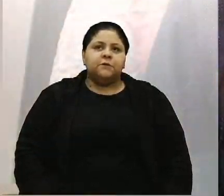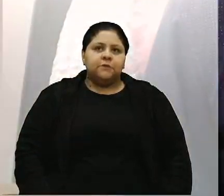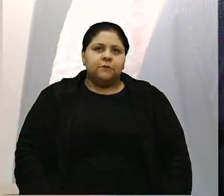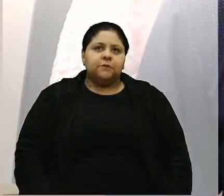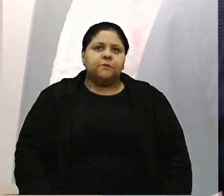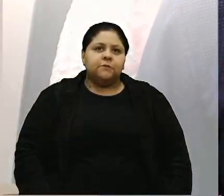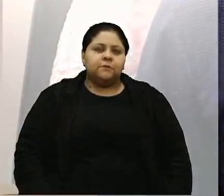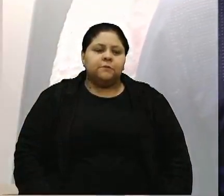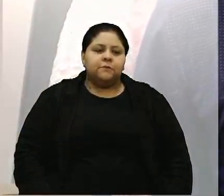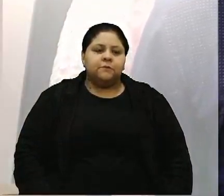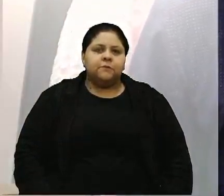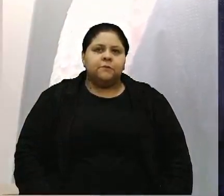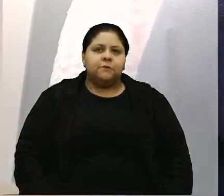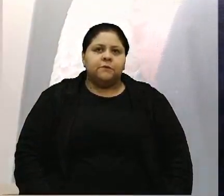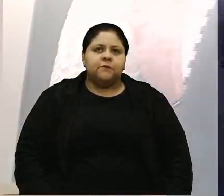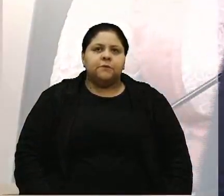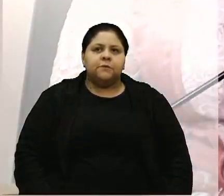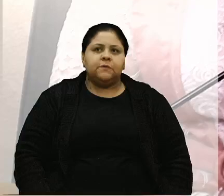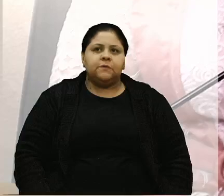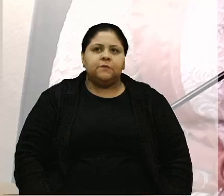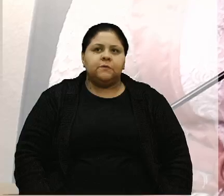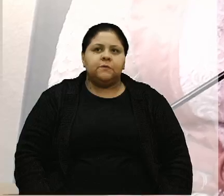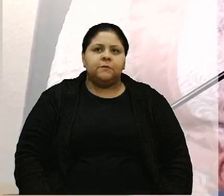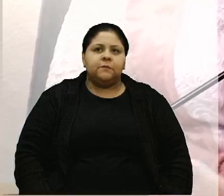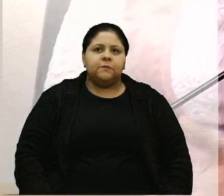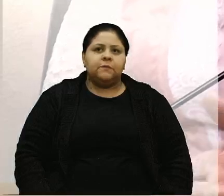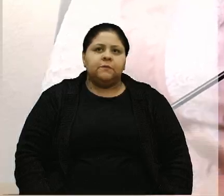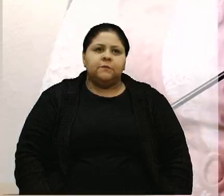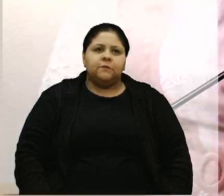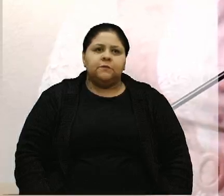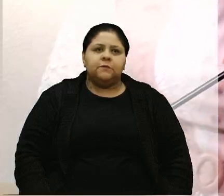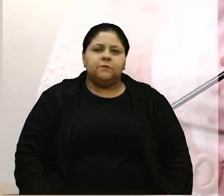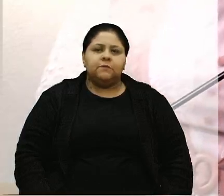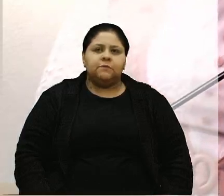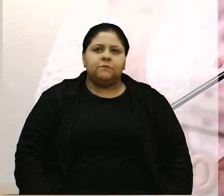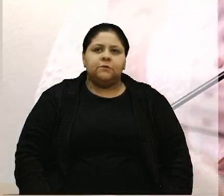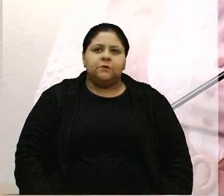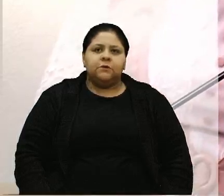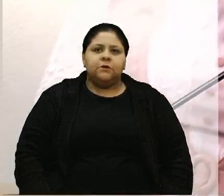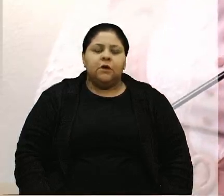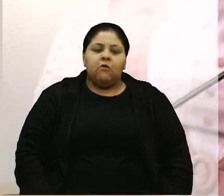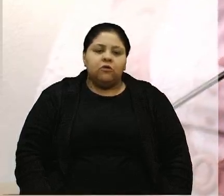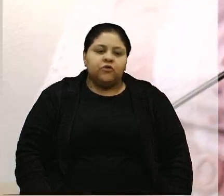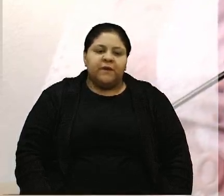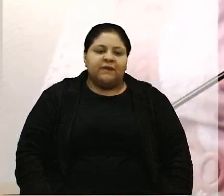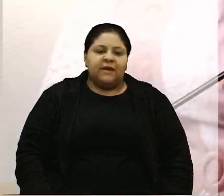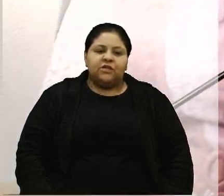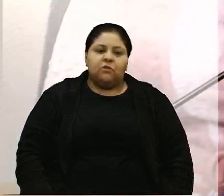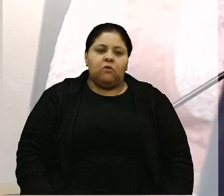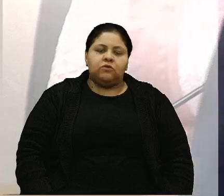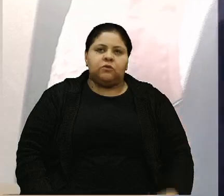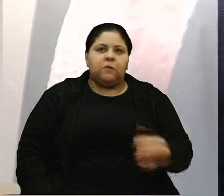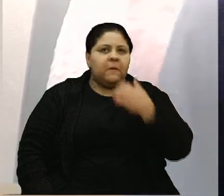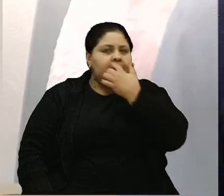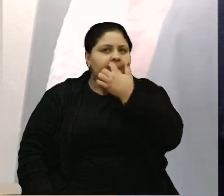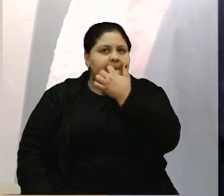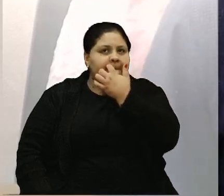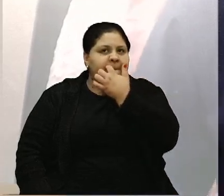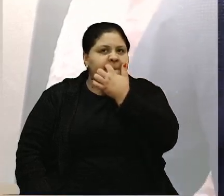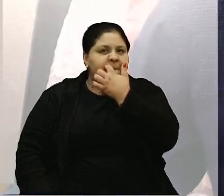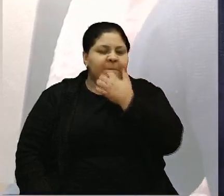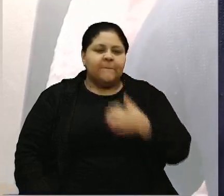me entrego, sou galo, morro e não grito, cumprindo o fardo maldito que desde a casca eu carrego. Ao te